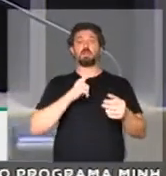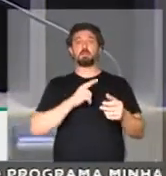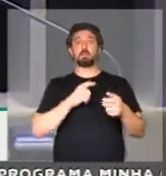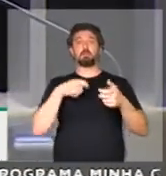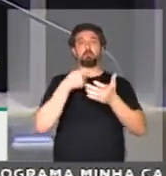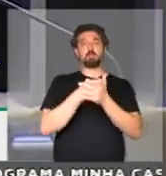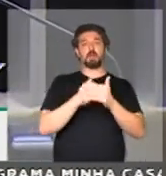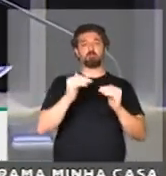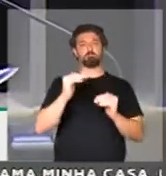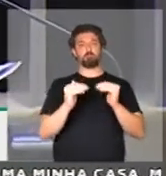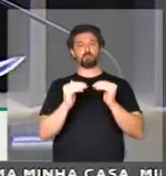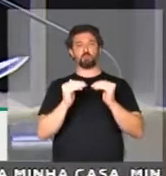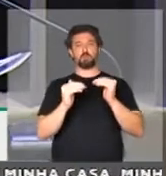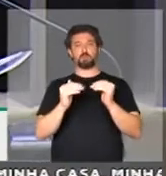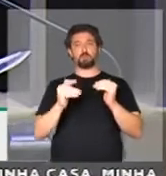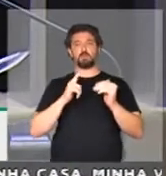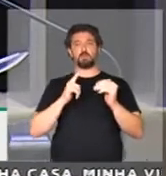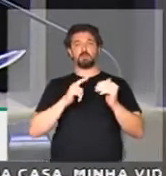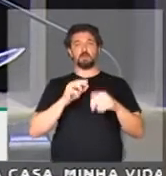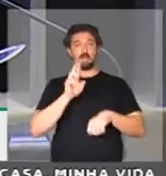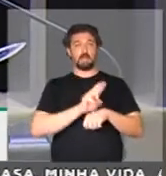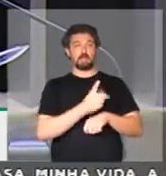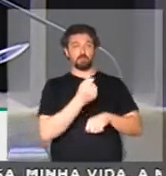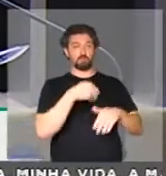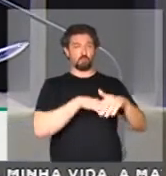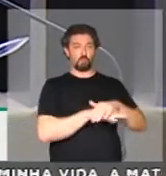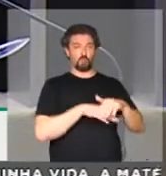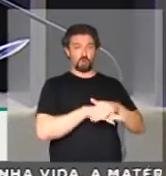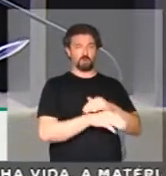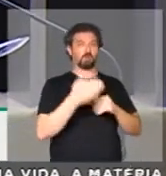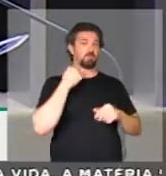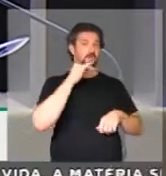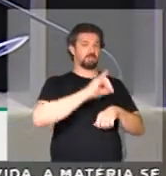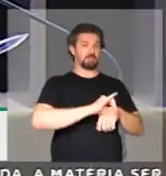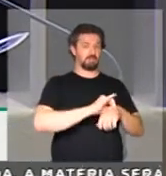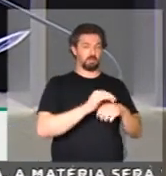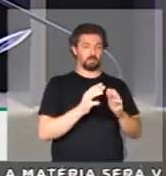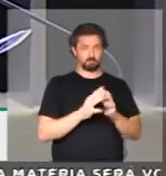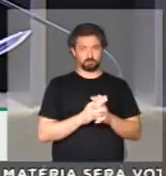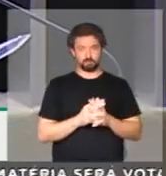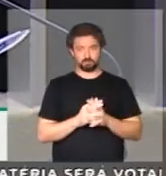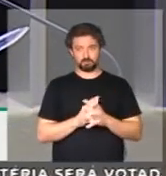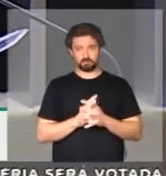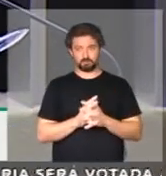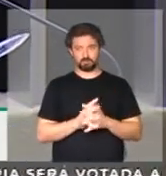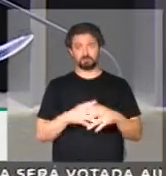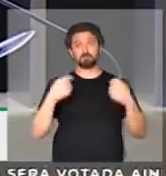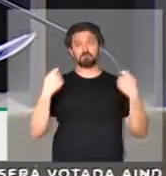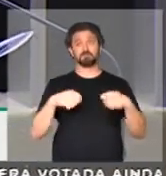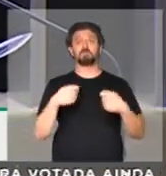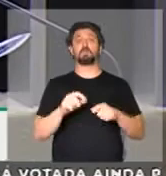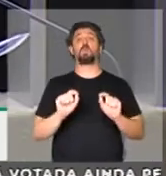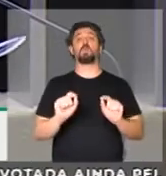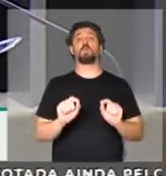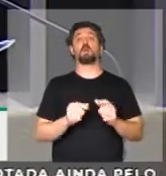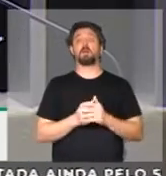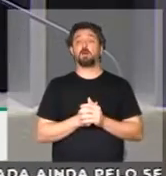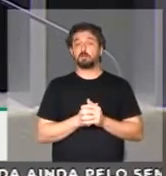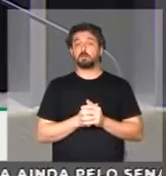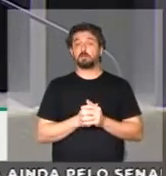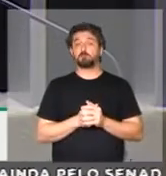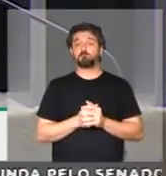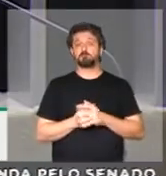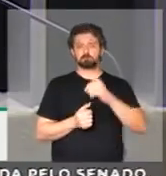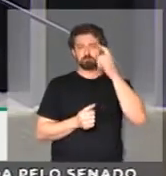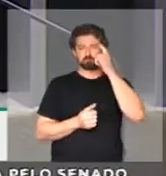pagamento equilibrado, temos elevadas reservas internacionais no Banco Central. Se faz necessário, portanto,